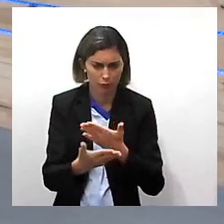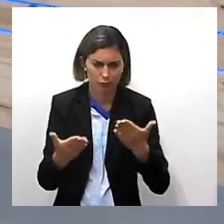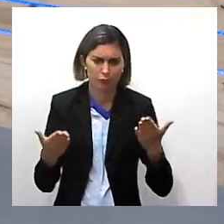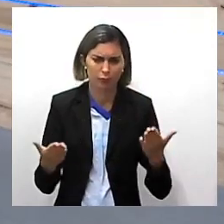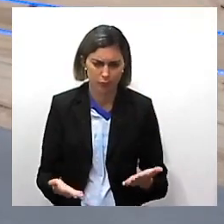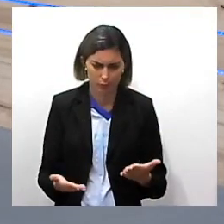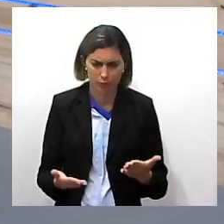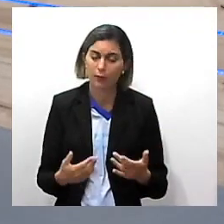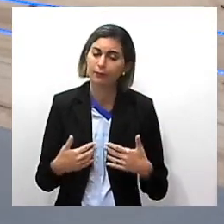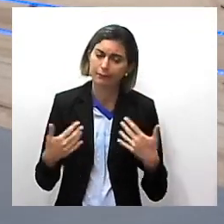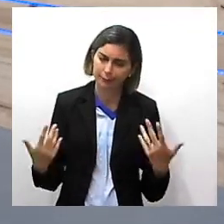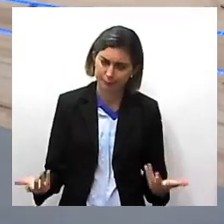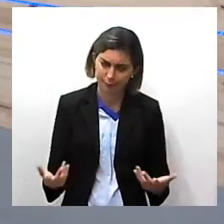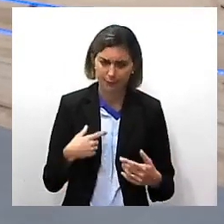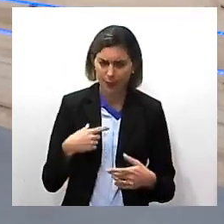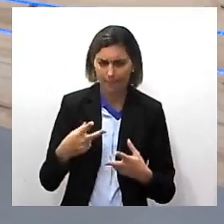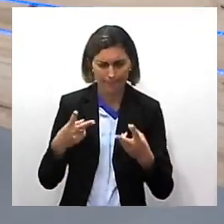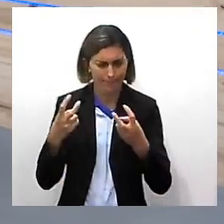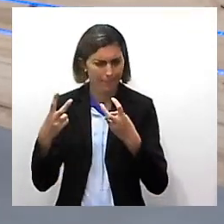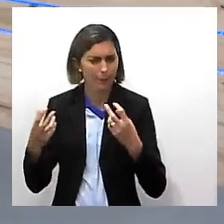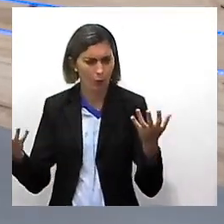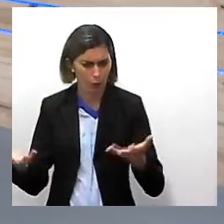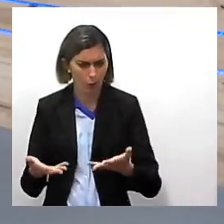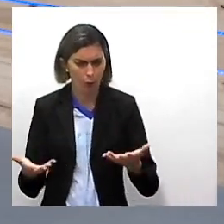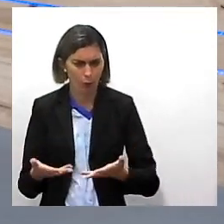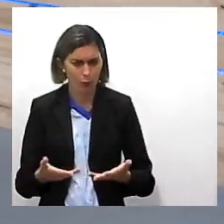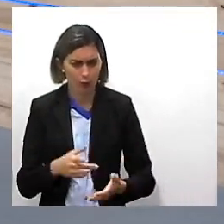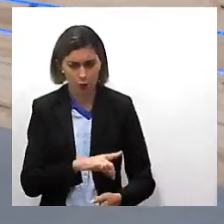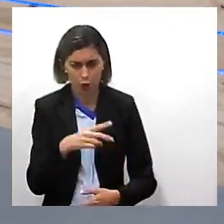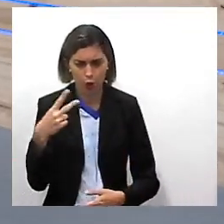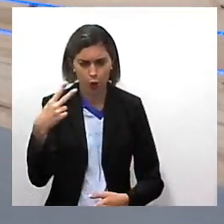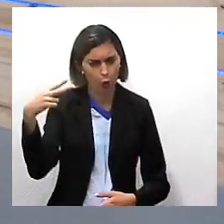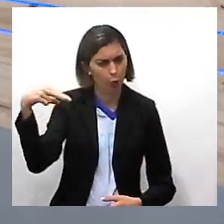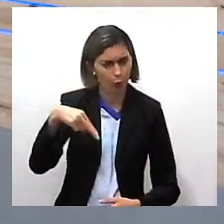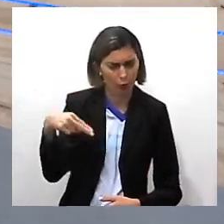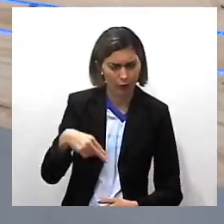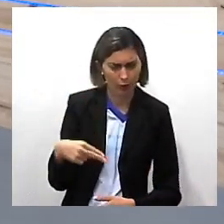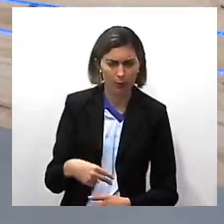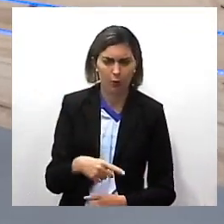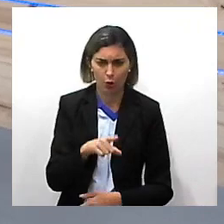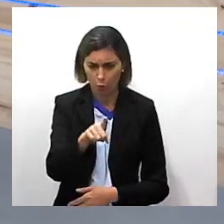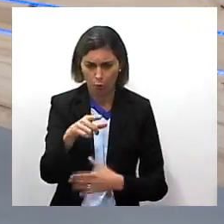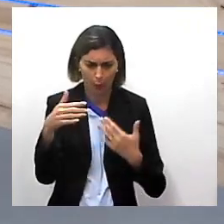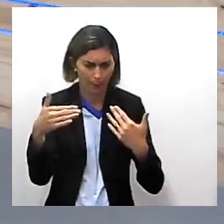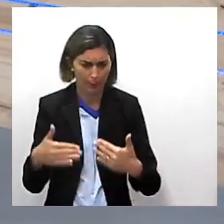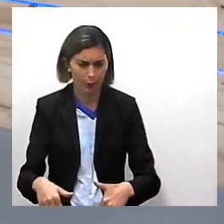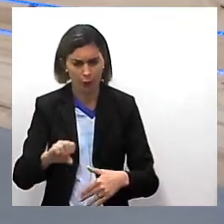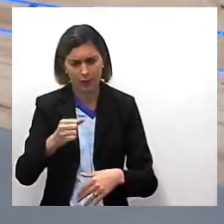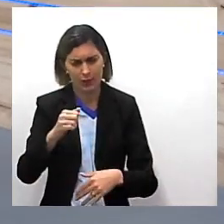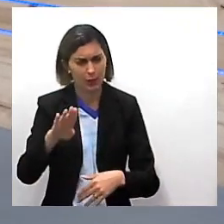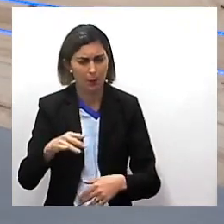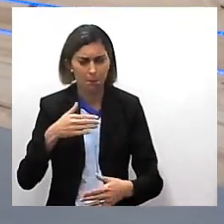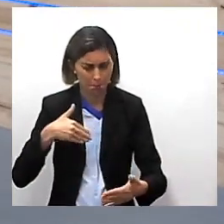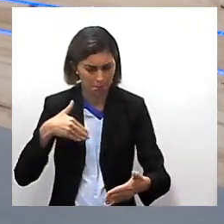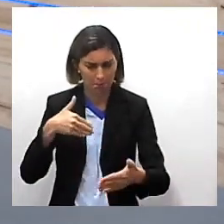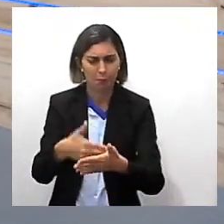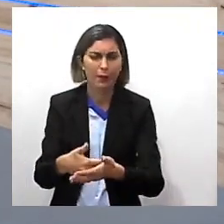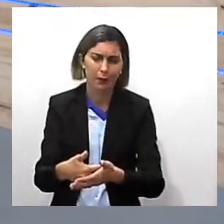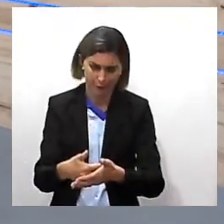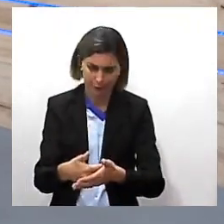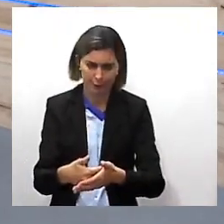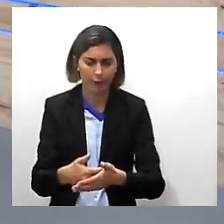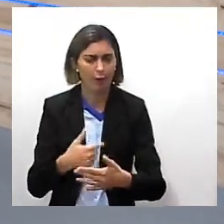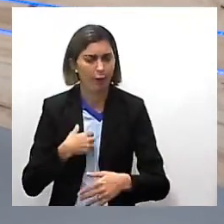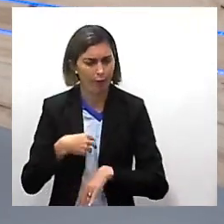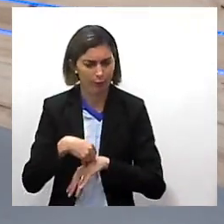você, galera. Pois é, tu tá percebendo que hoje é dia 2 de novembro e a tua prova SAEB está se aproximando a data.